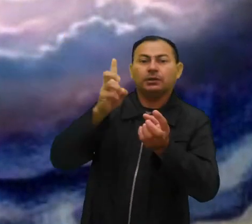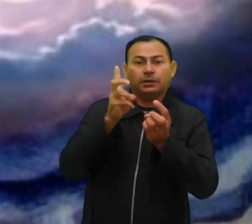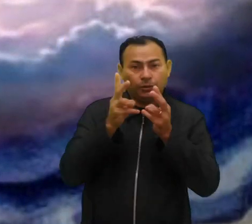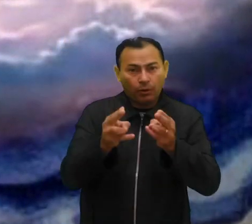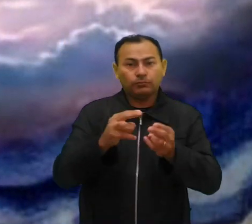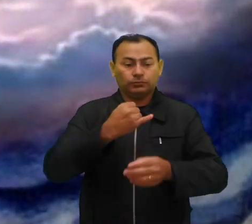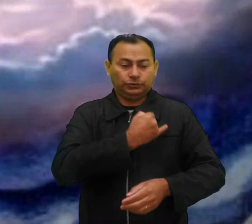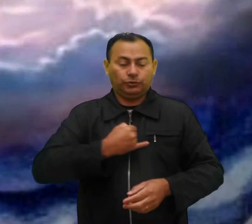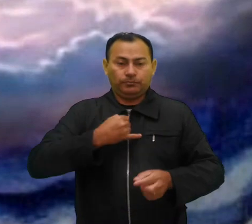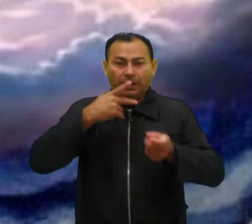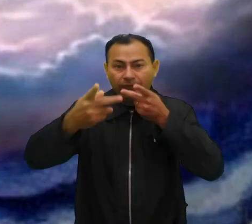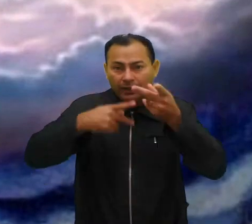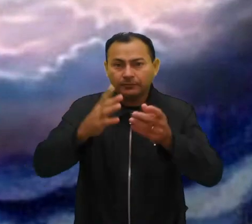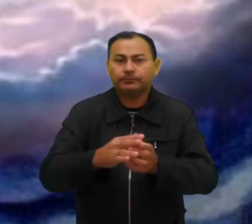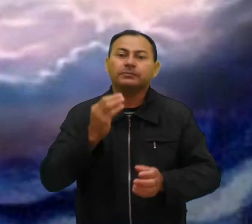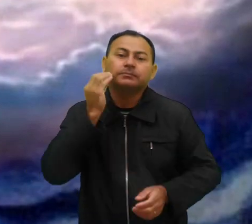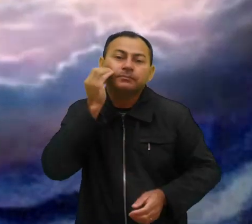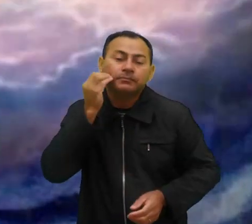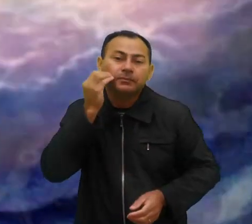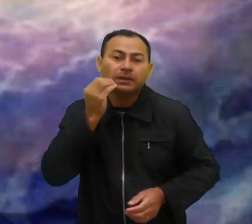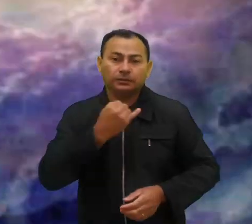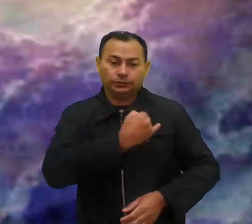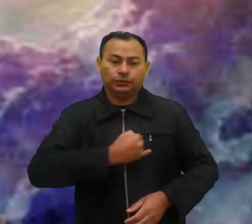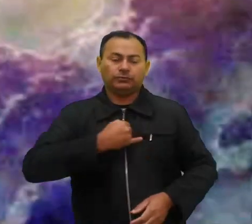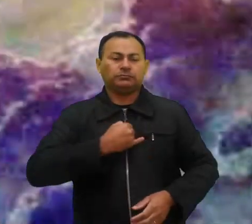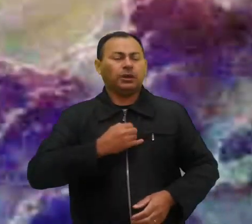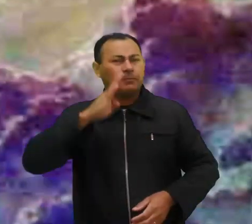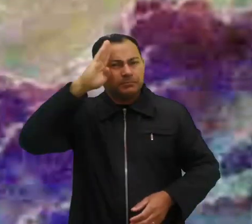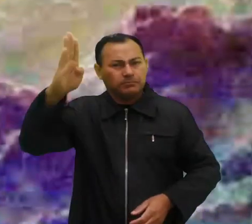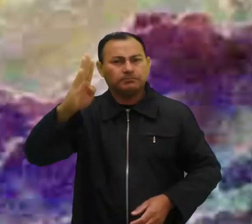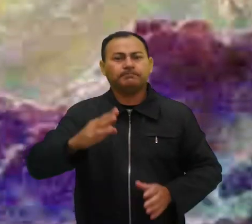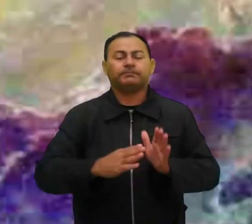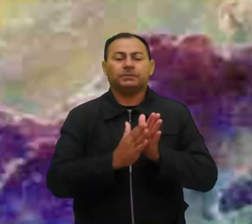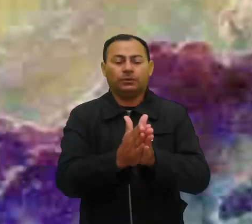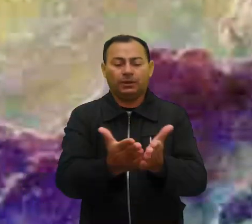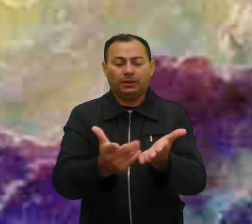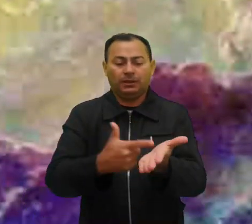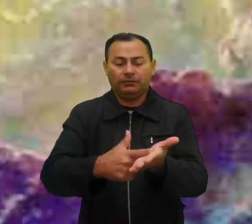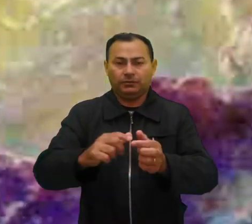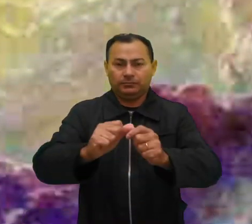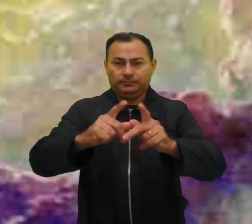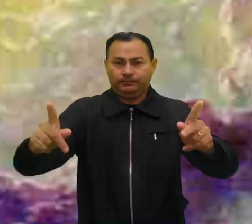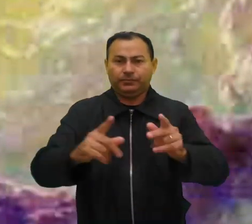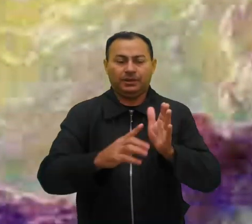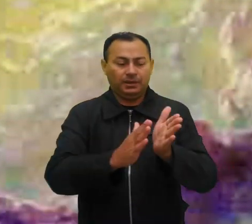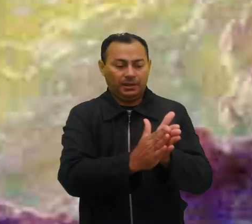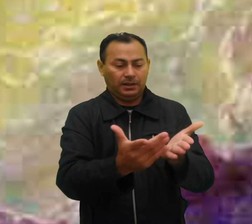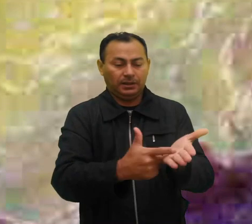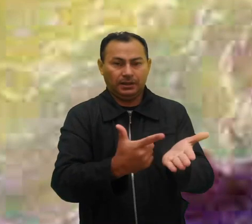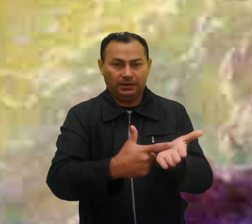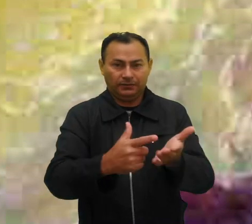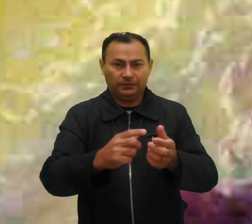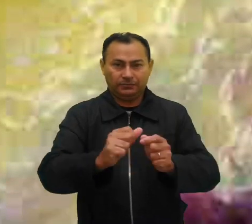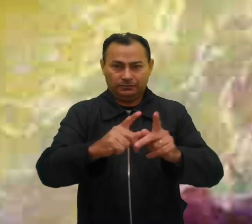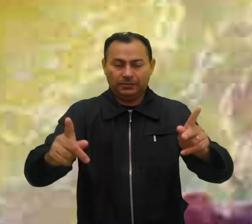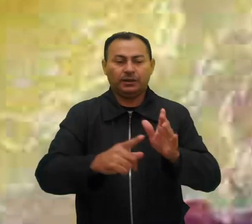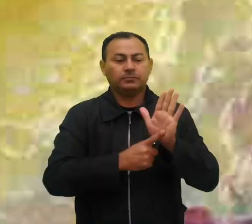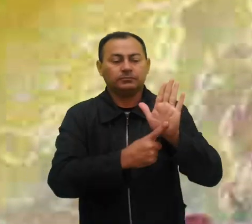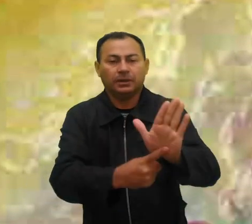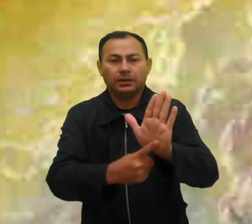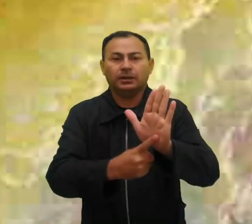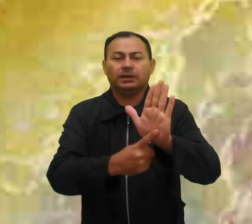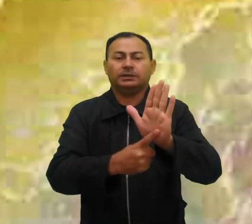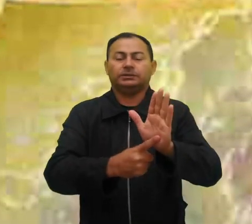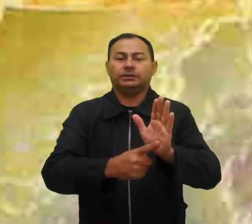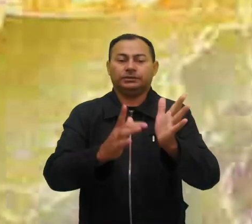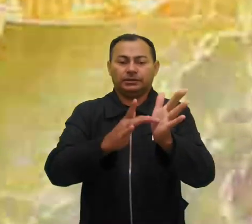afirmou. Esta experiência de João é a essência do livro do Apocalipse. Este livro é um registro da revelação de Jesus Cristo para